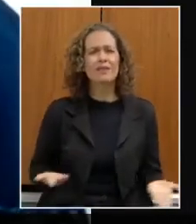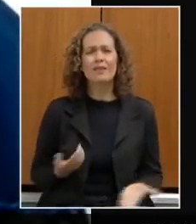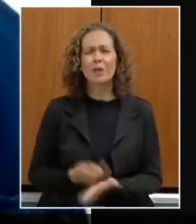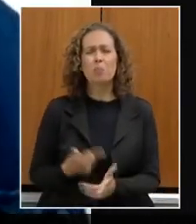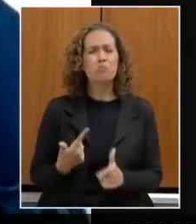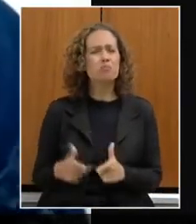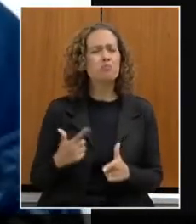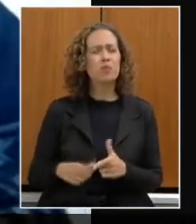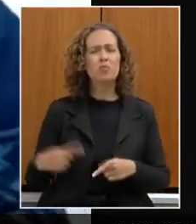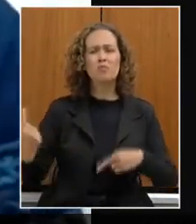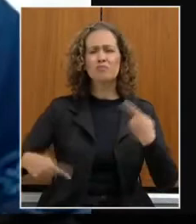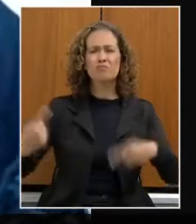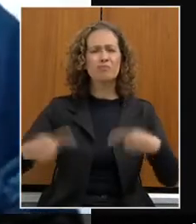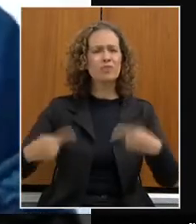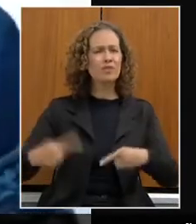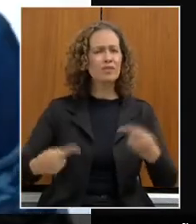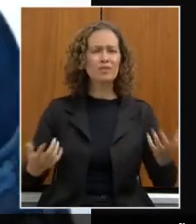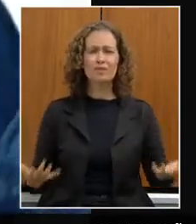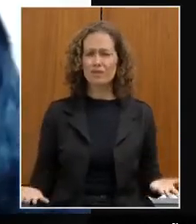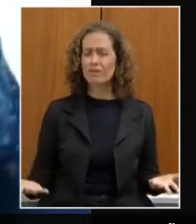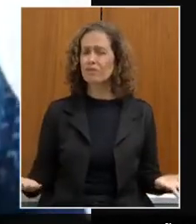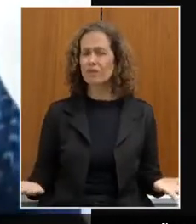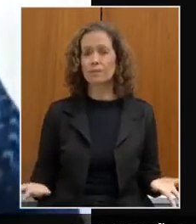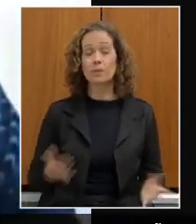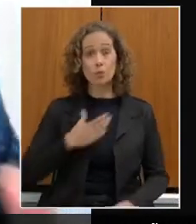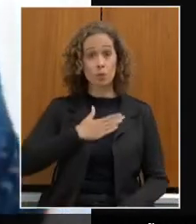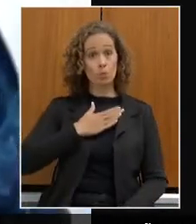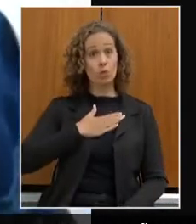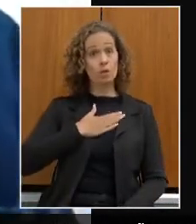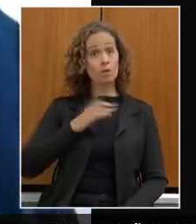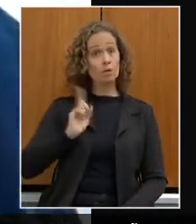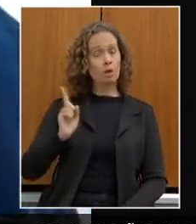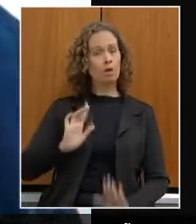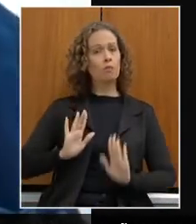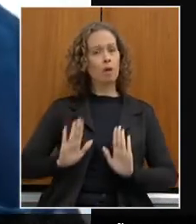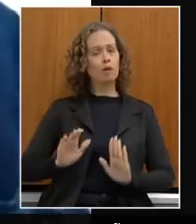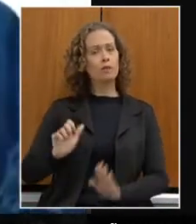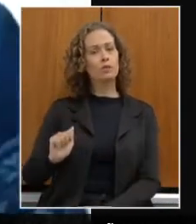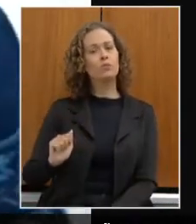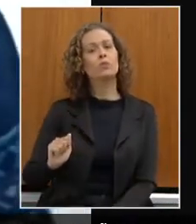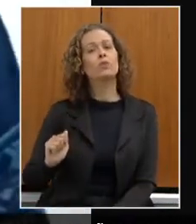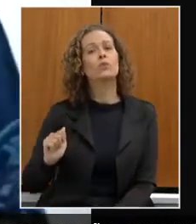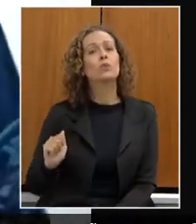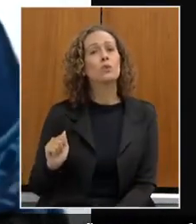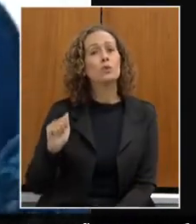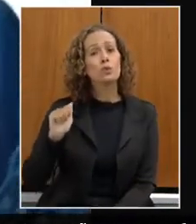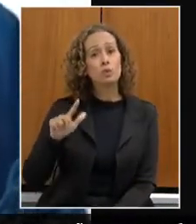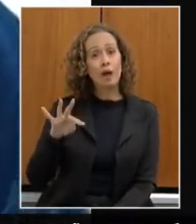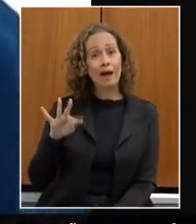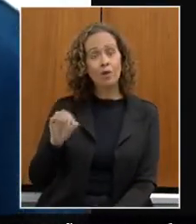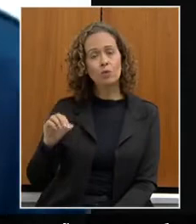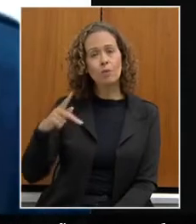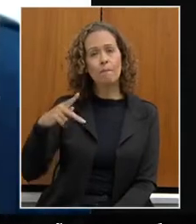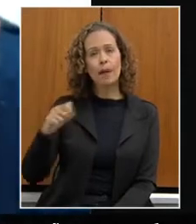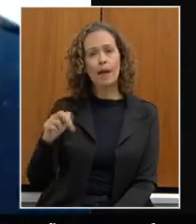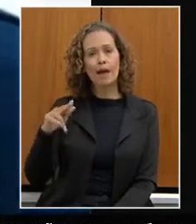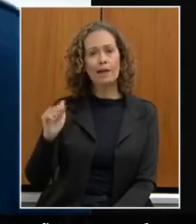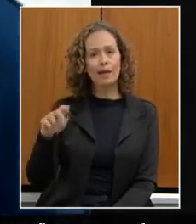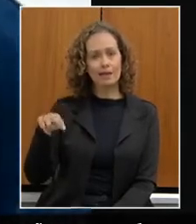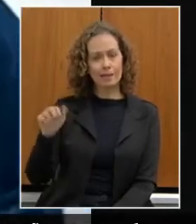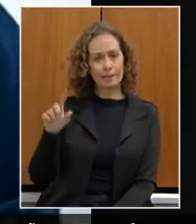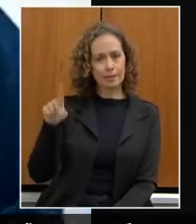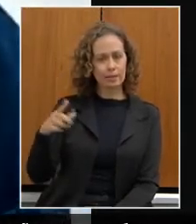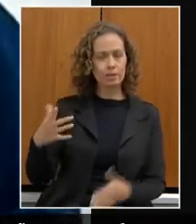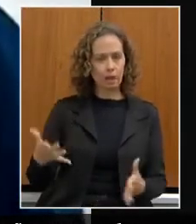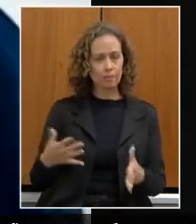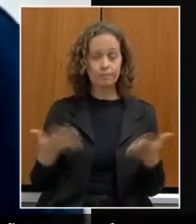com o Alto Paranaí não comigo com o Alto Paranaí e eu queria aqui de uma maneira bastante franca dizer